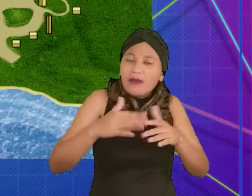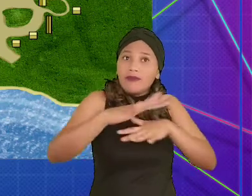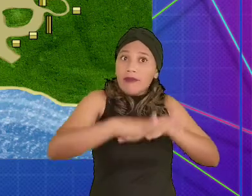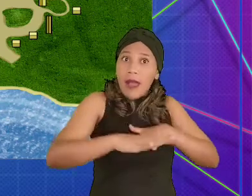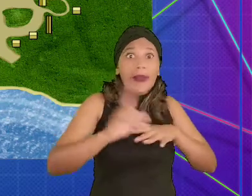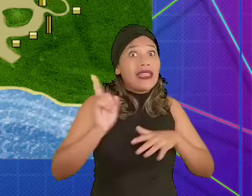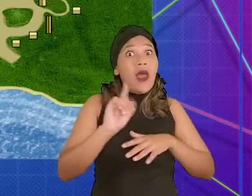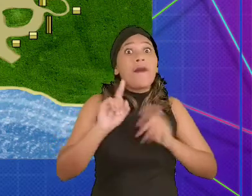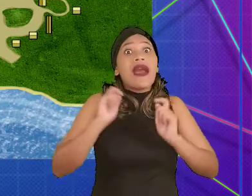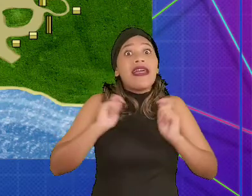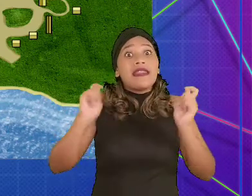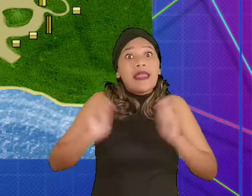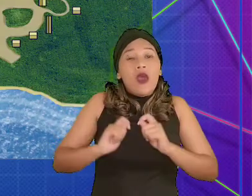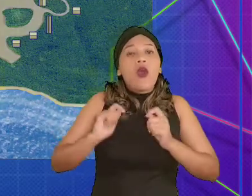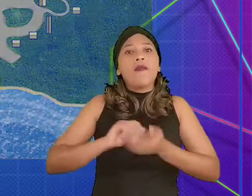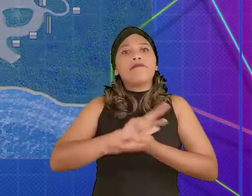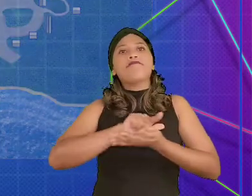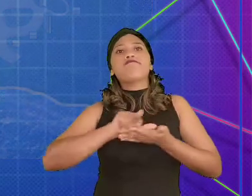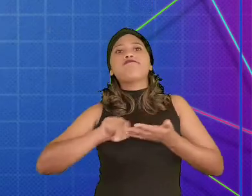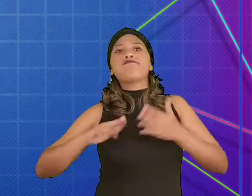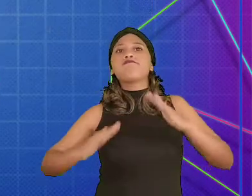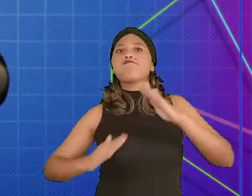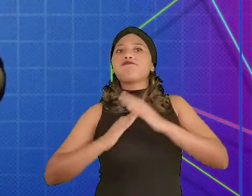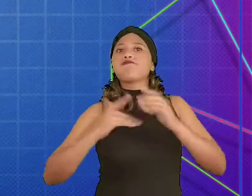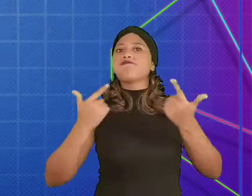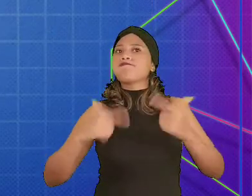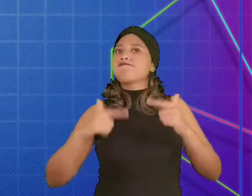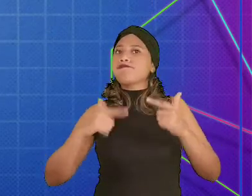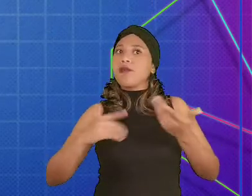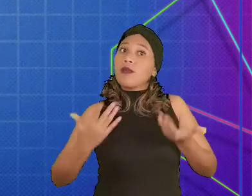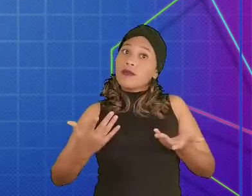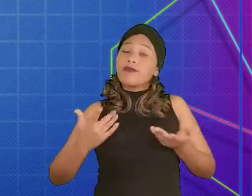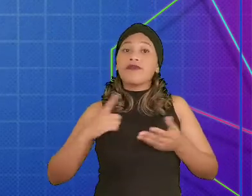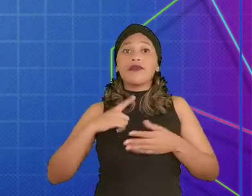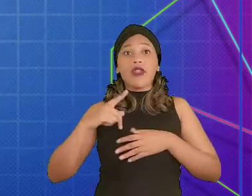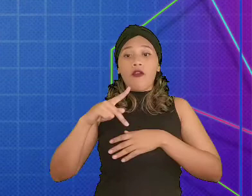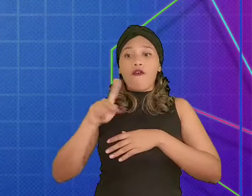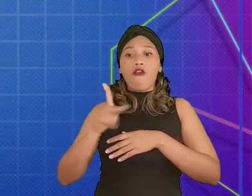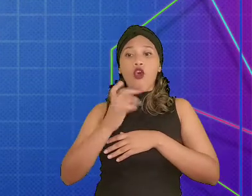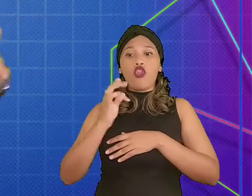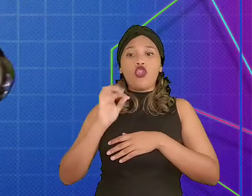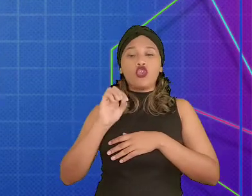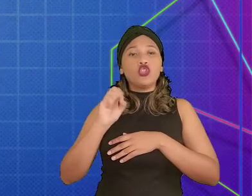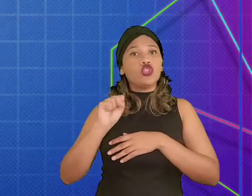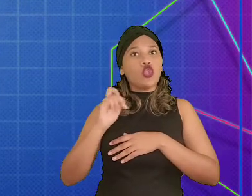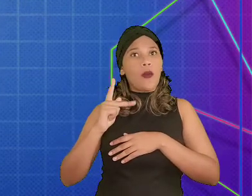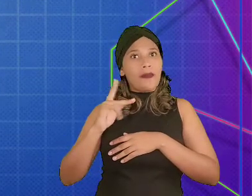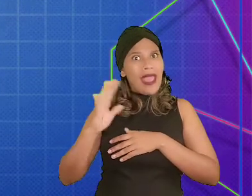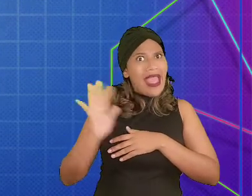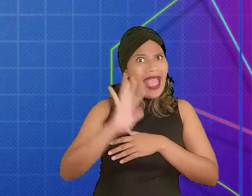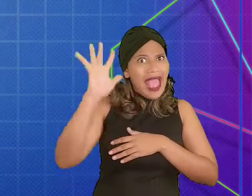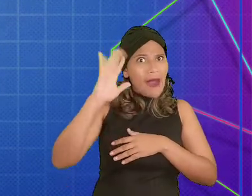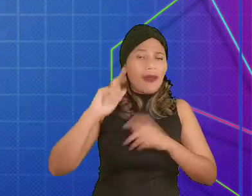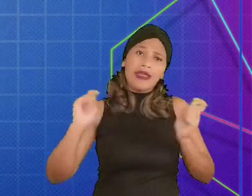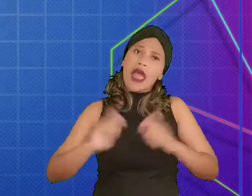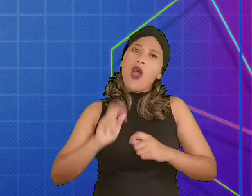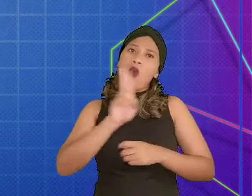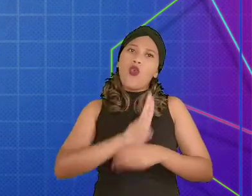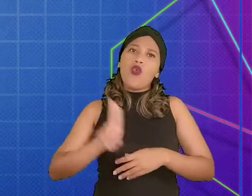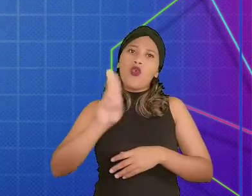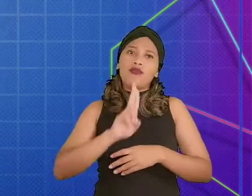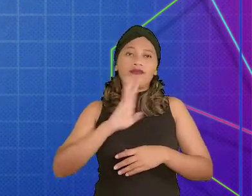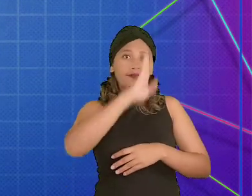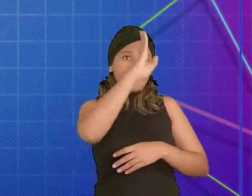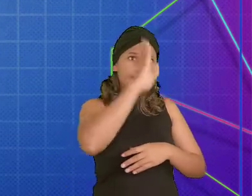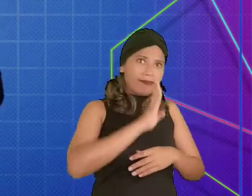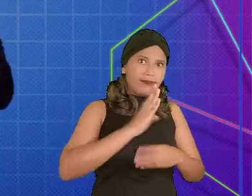fazer mapas, mas têm ilimitadas possibilidades de desenho. Apesar do Photoshop ser caro, ele é ótimo. E você pode também usar o GIMP,